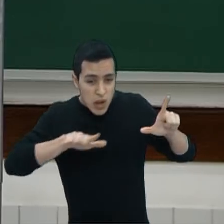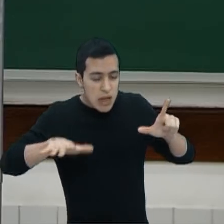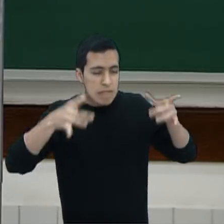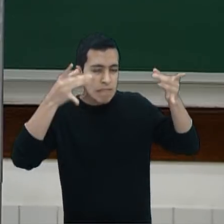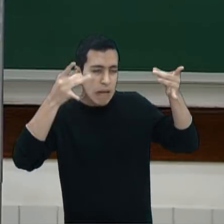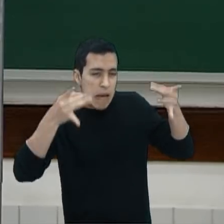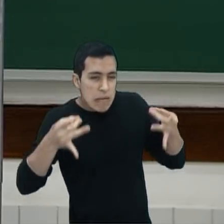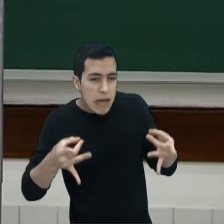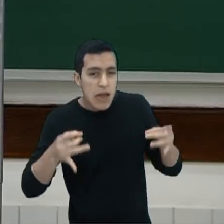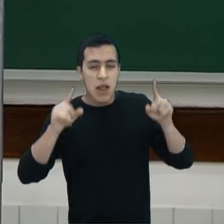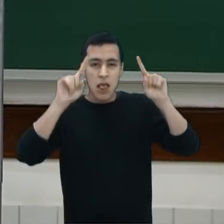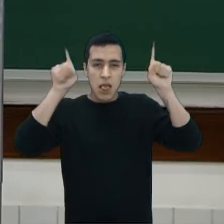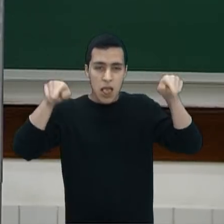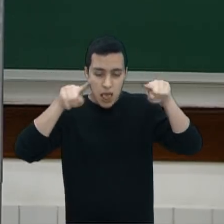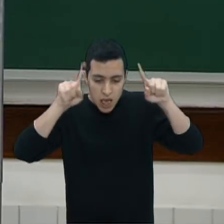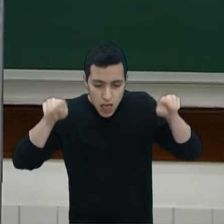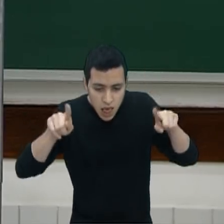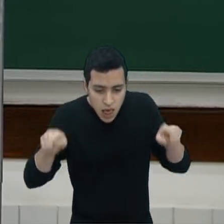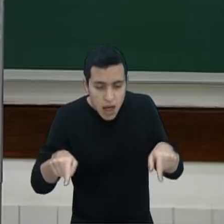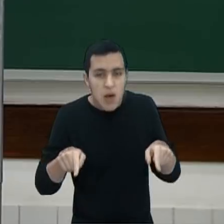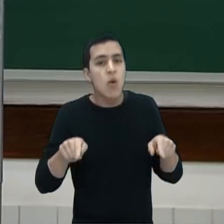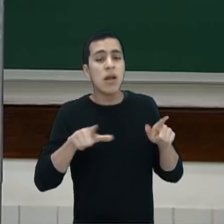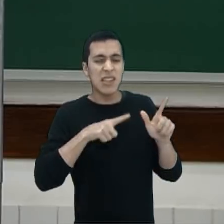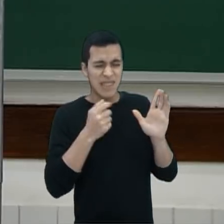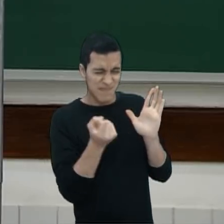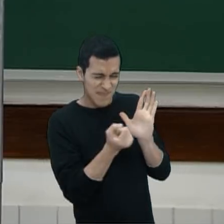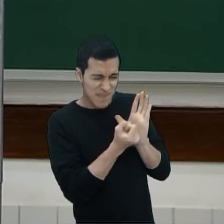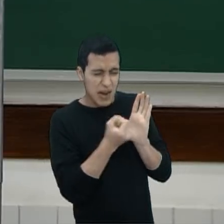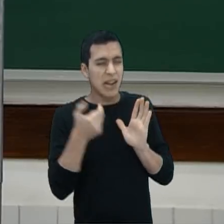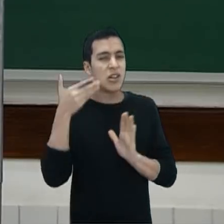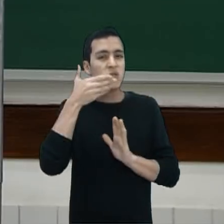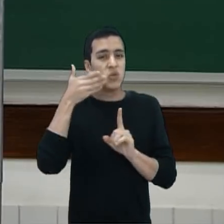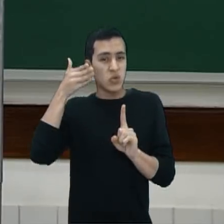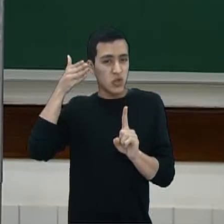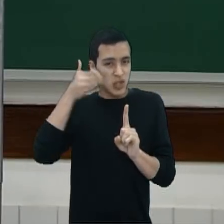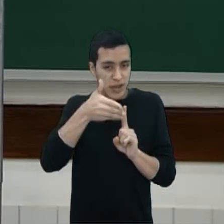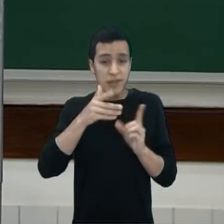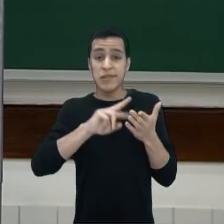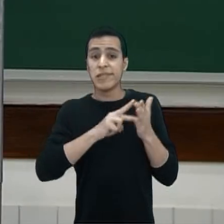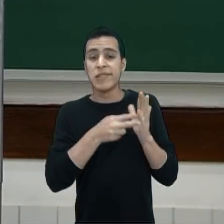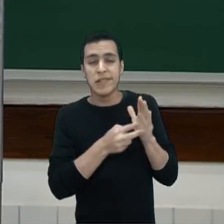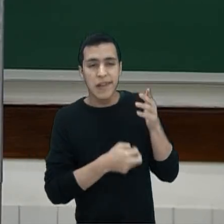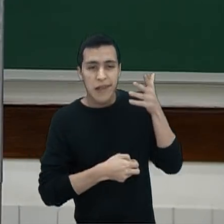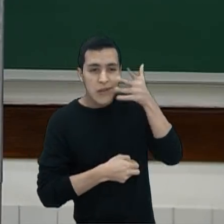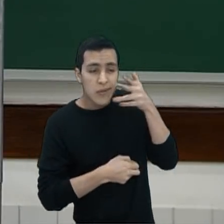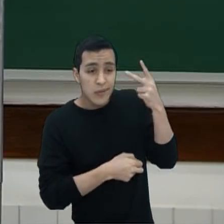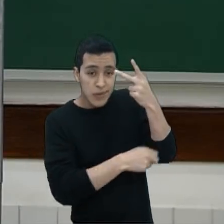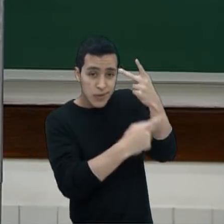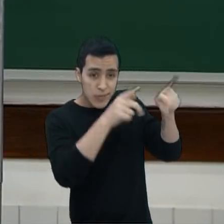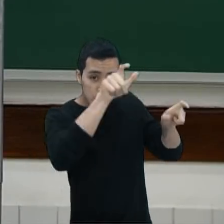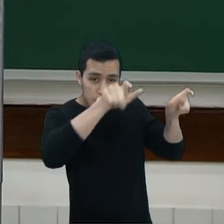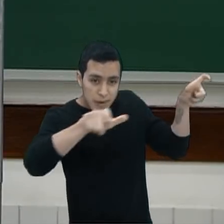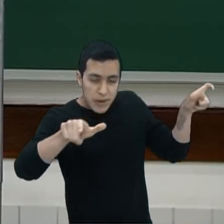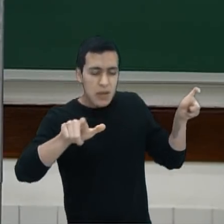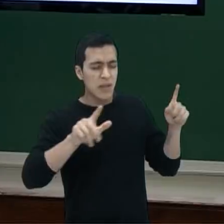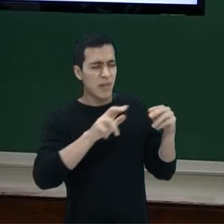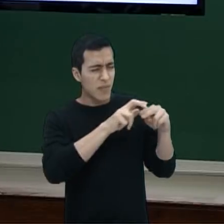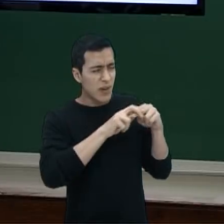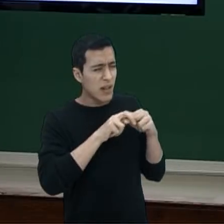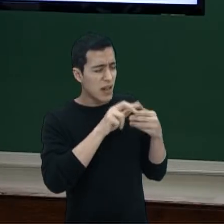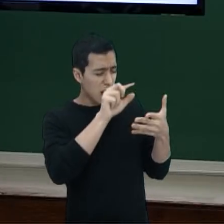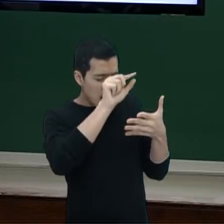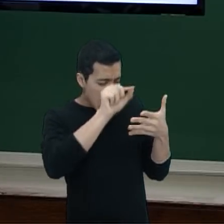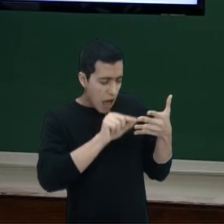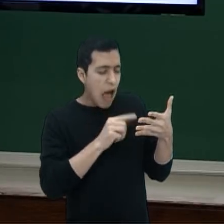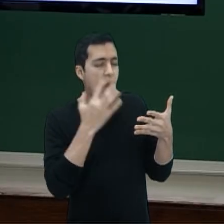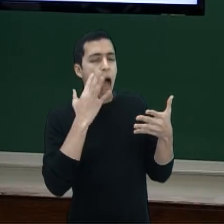entre parênteses, e fez ali a marca da pontuação do discurso direto, representando a fala dos personagens. Então, pelos elementos